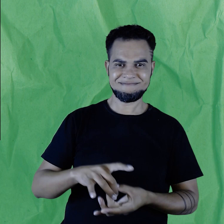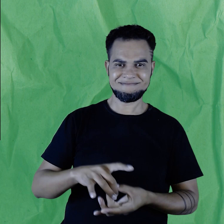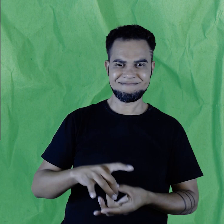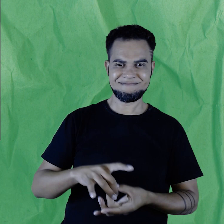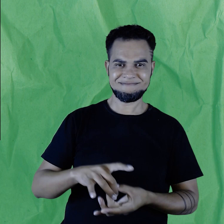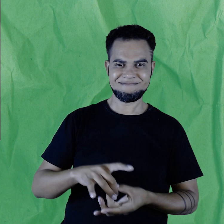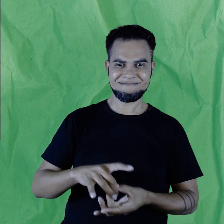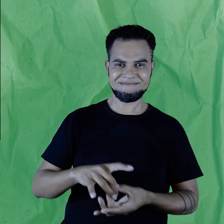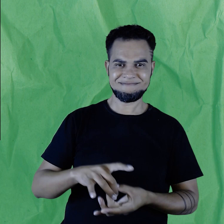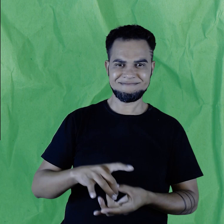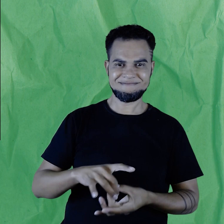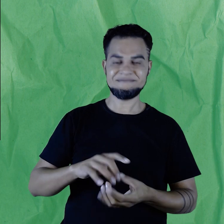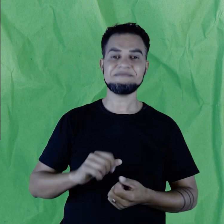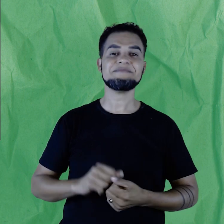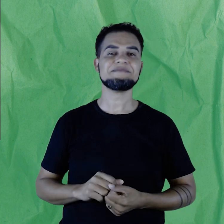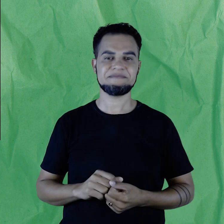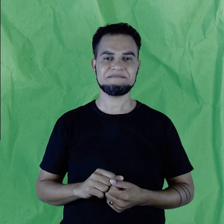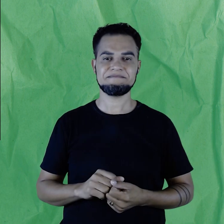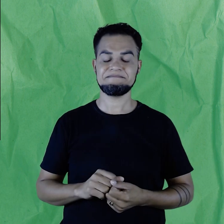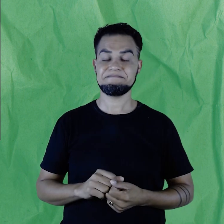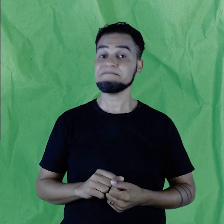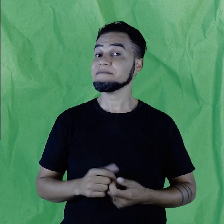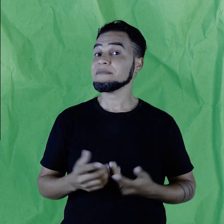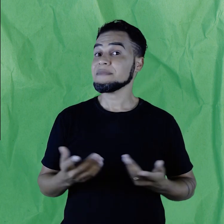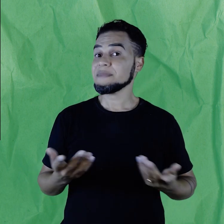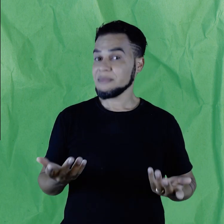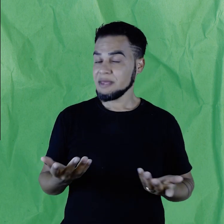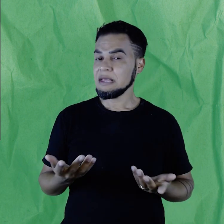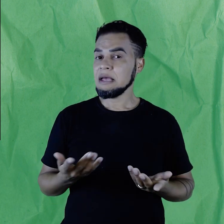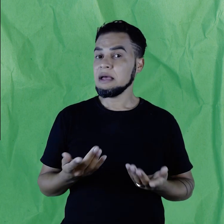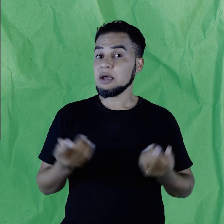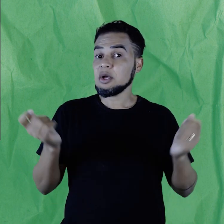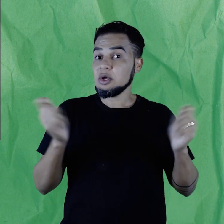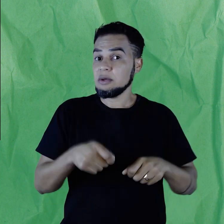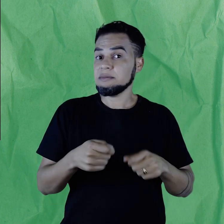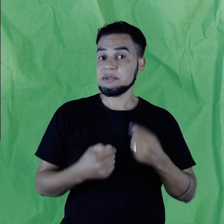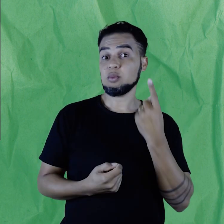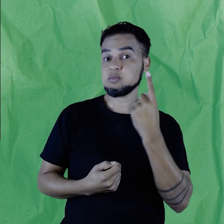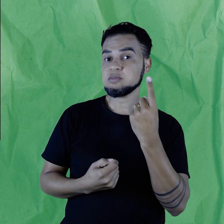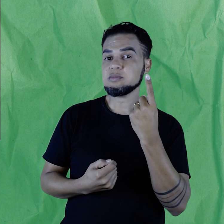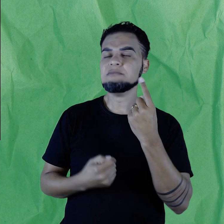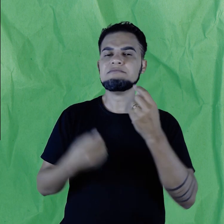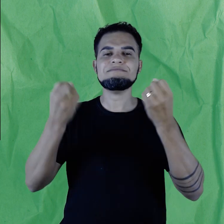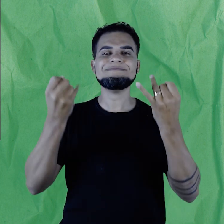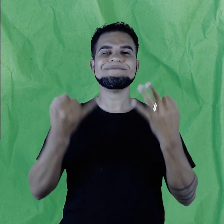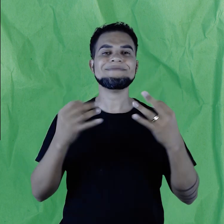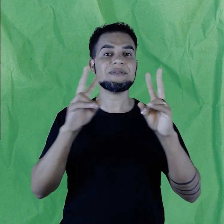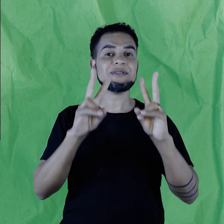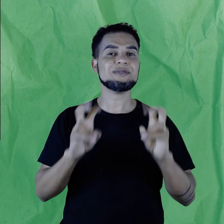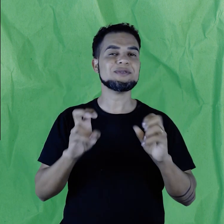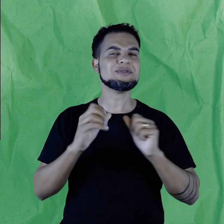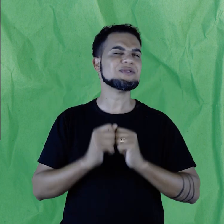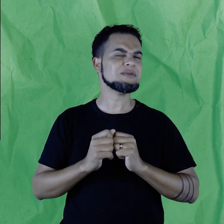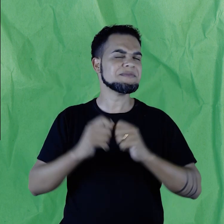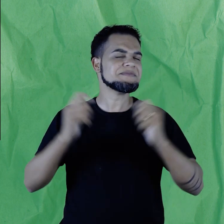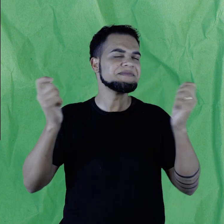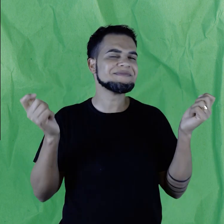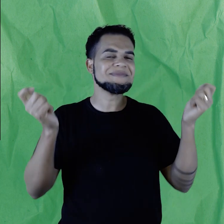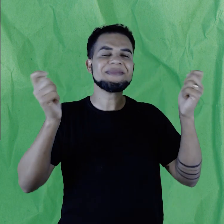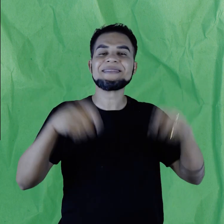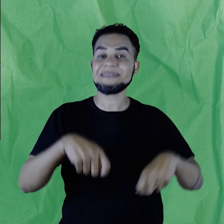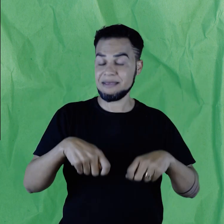escrita e coesão. Basicamente, a competência 1 fala sobre a